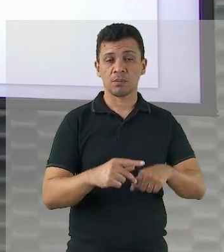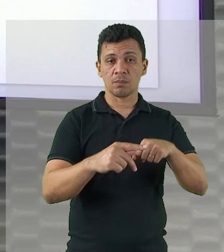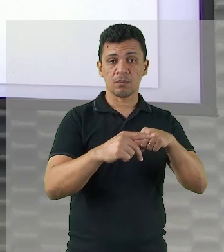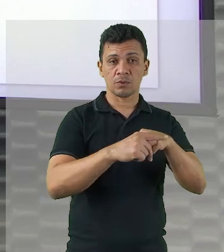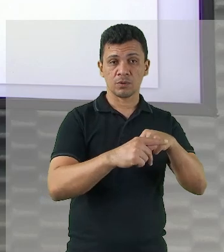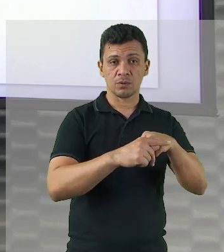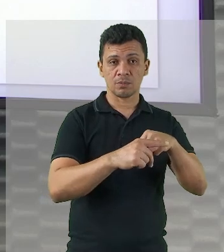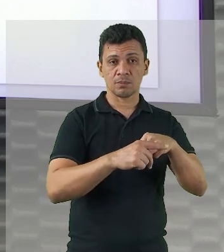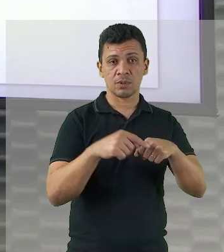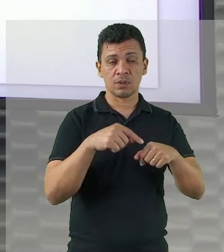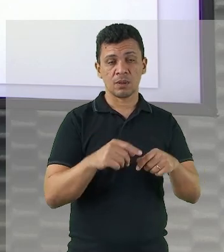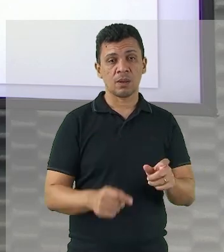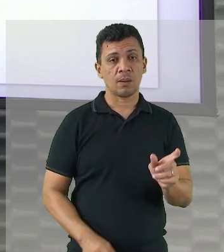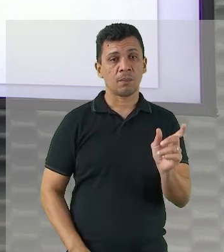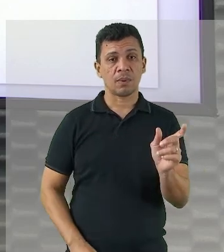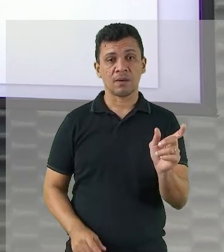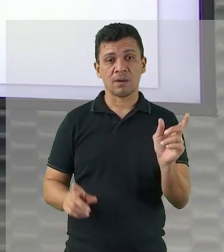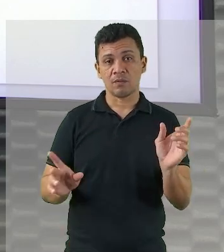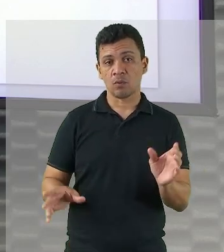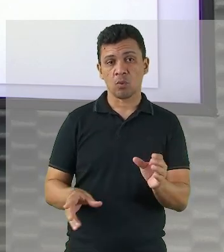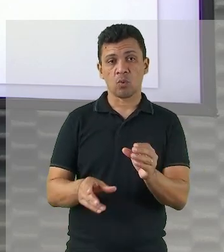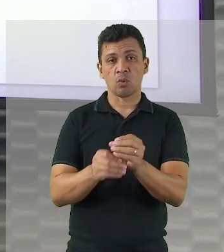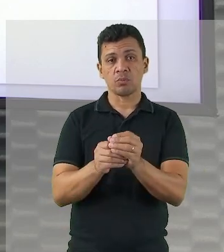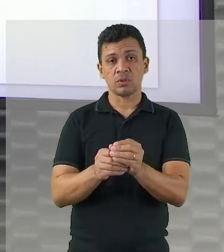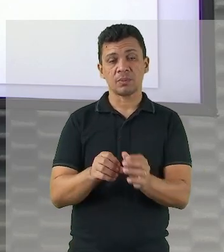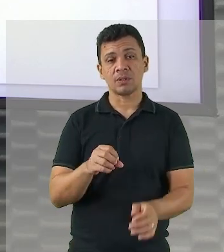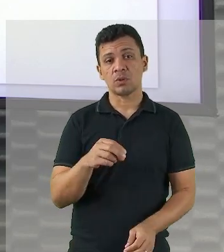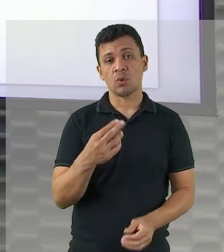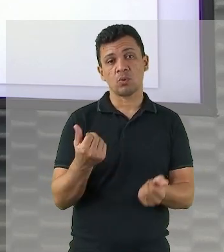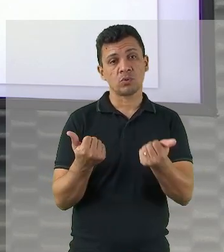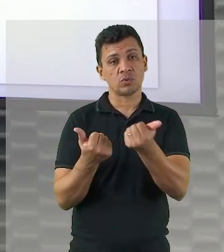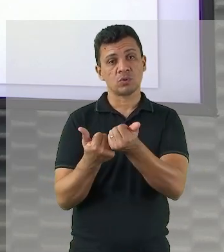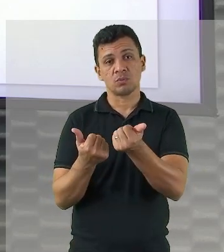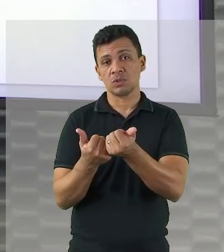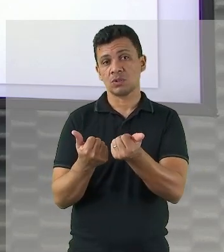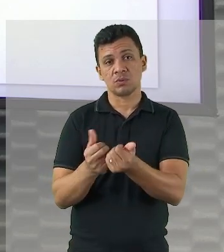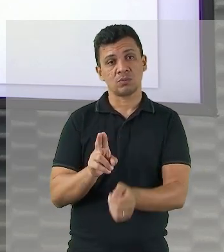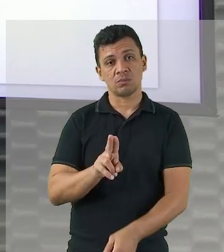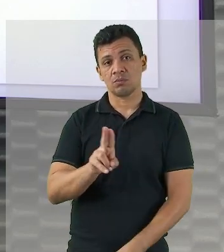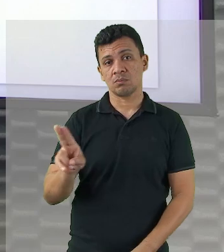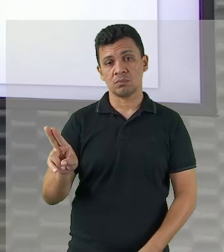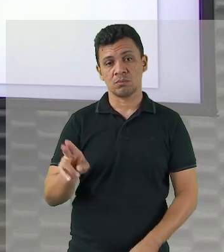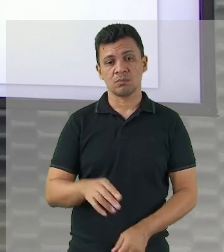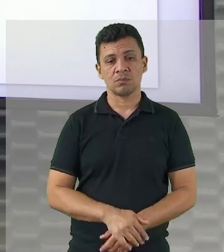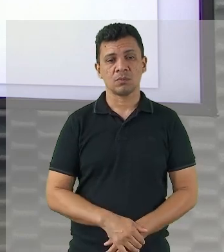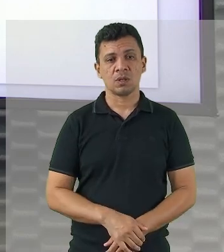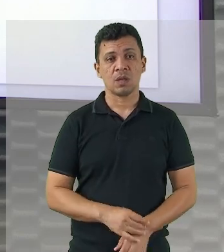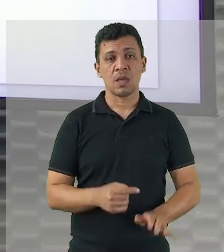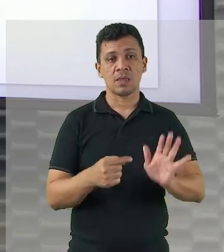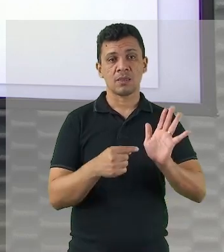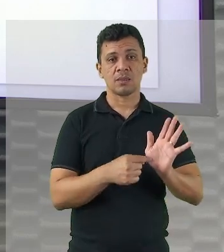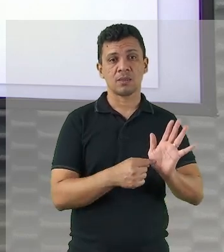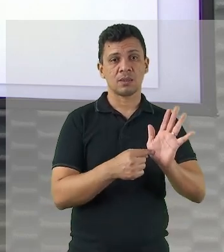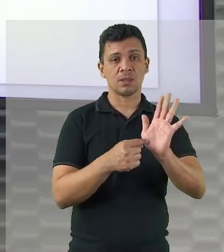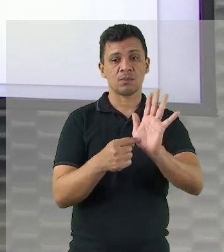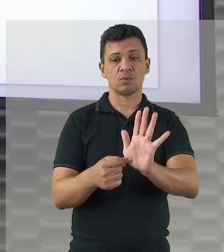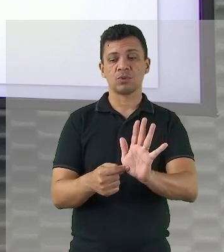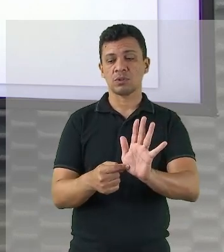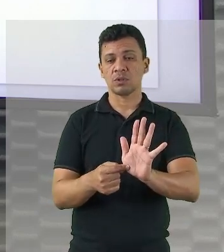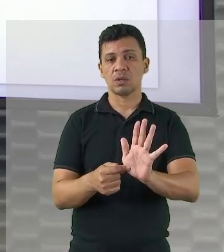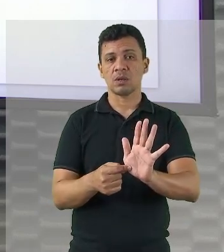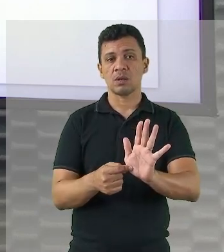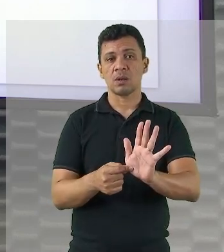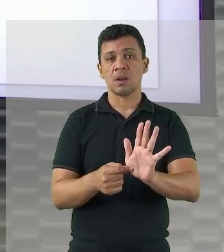uma palavra que ou complementa ou substitui um nome. Demonstrativo, ele